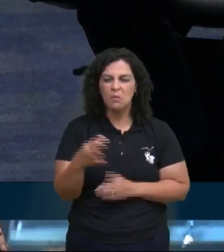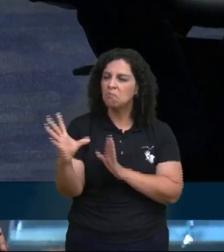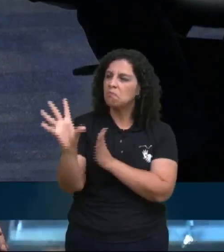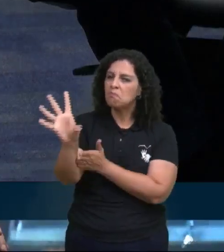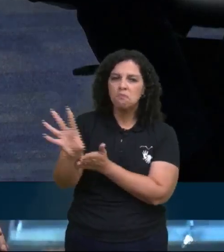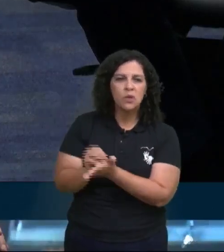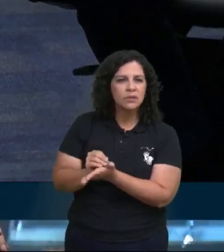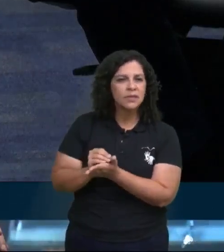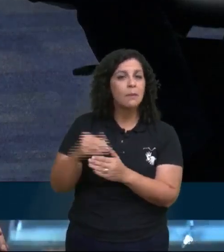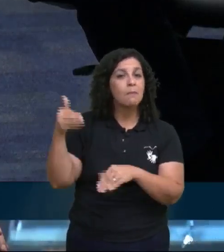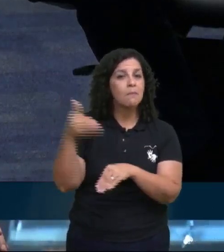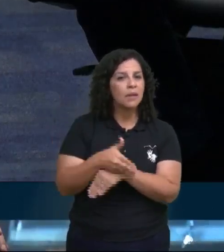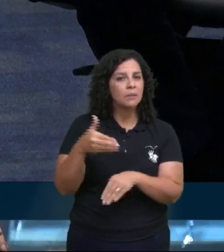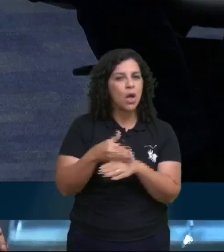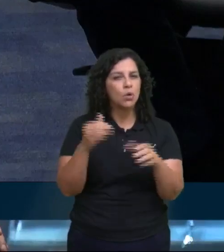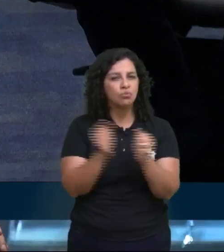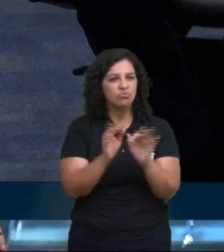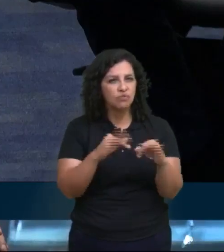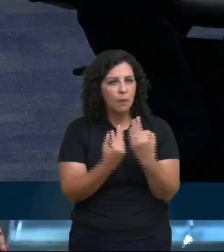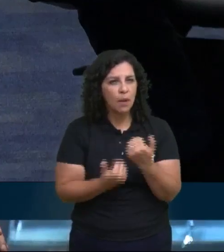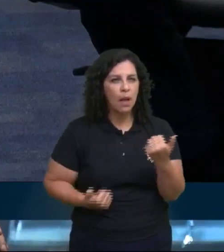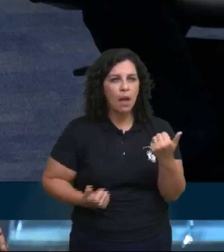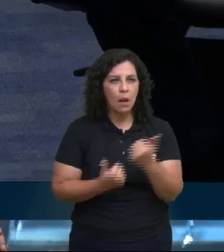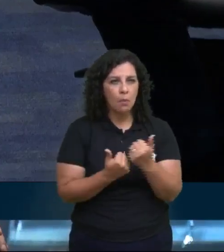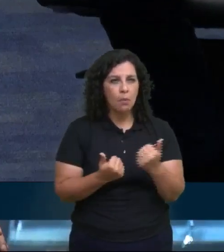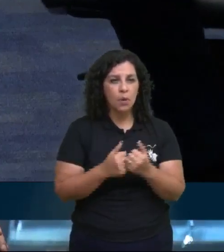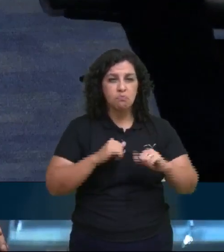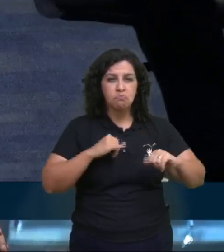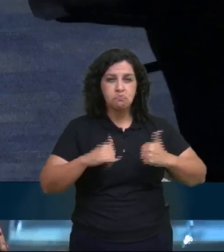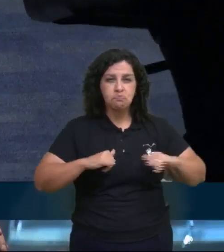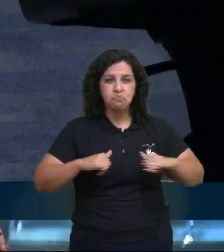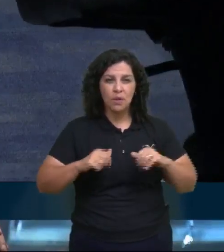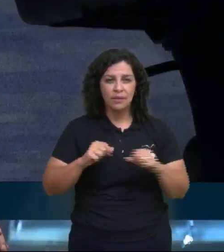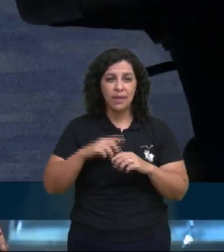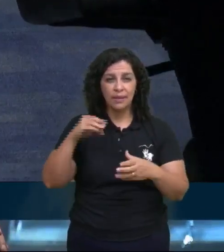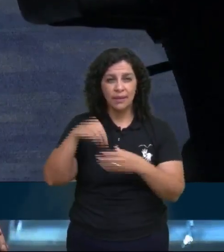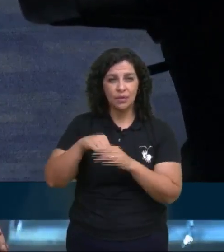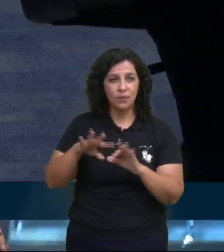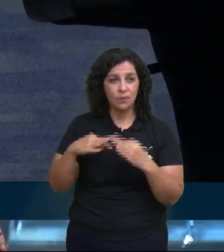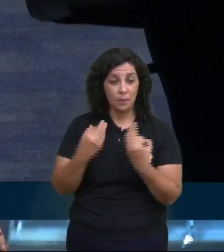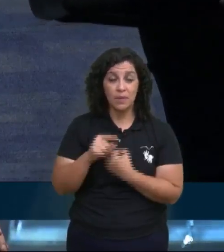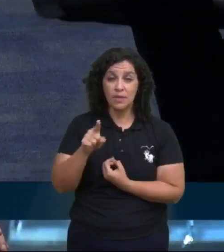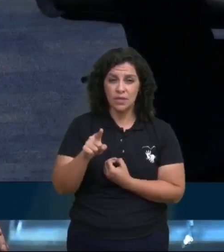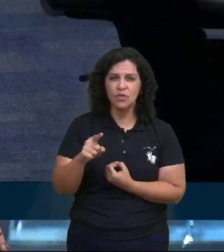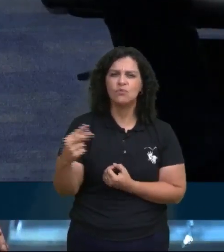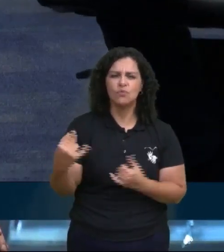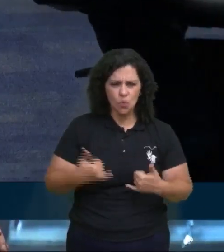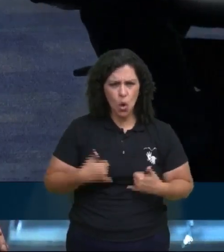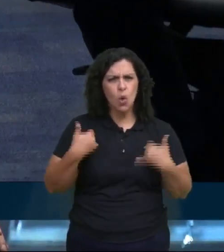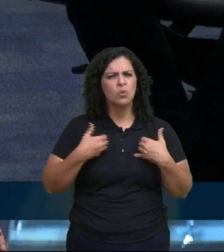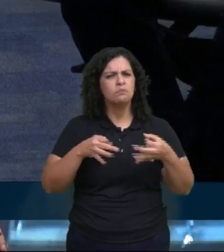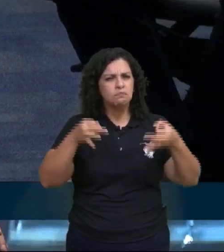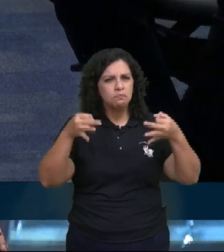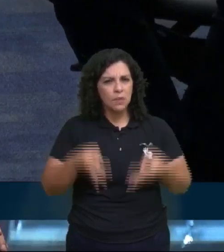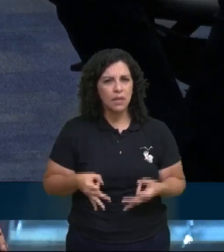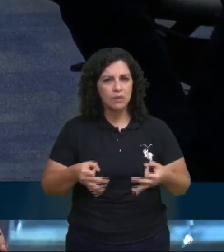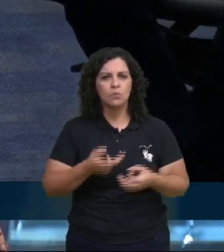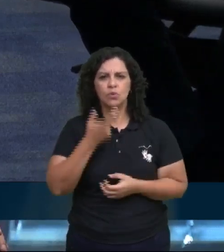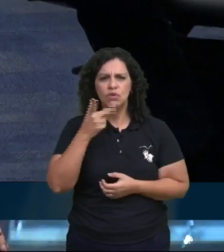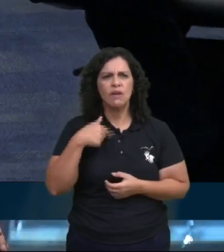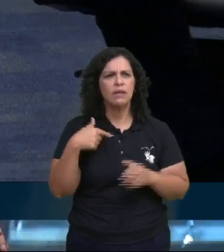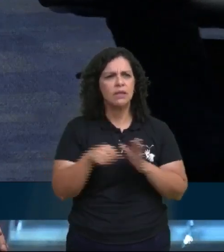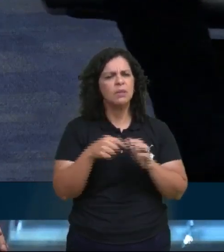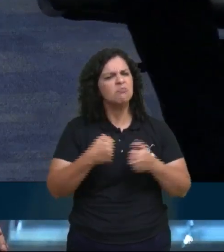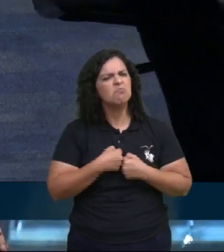A participação, essa força, essa grande sinergia que existe dentro da família. Isso você tem que ter orgulho mesmo de falar, de